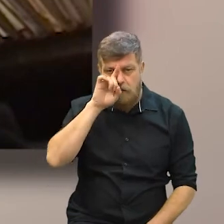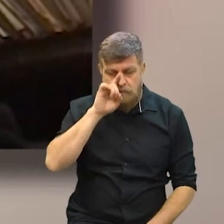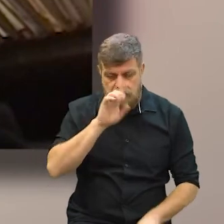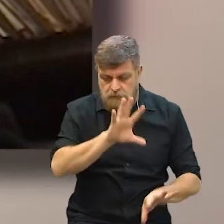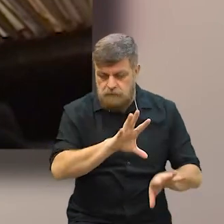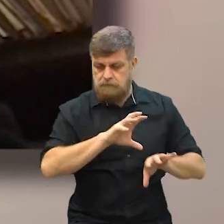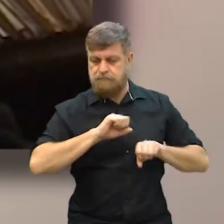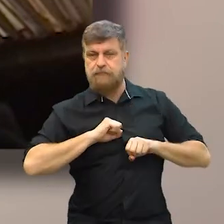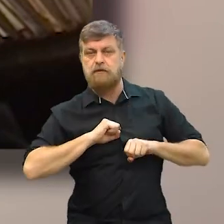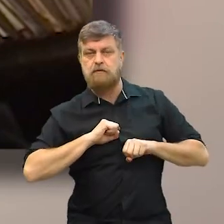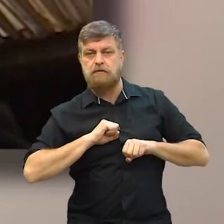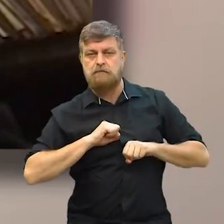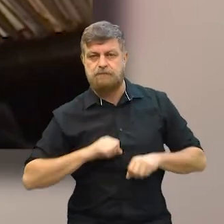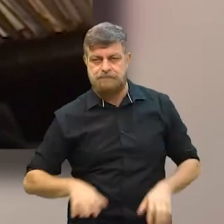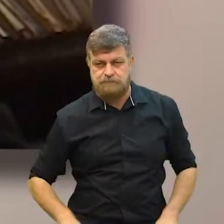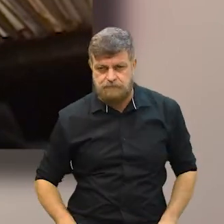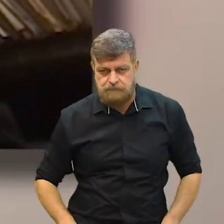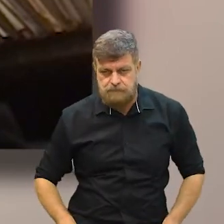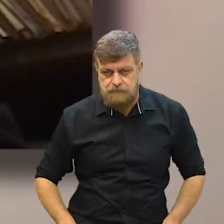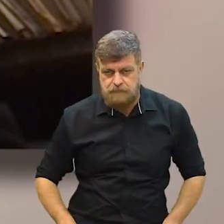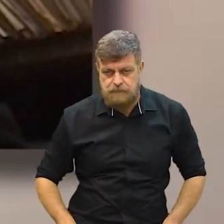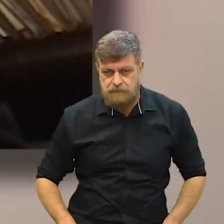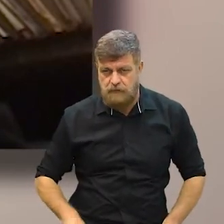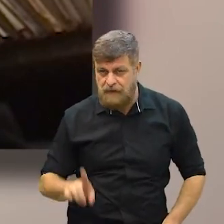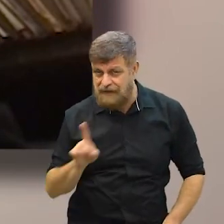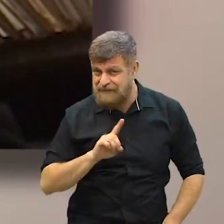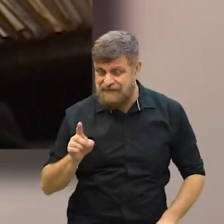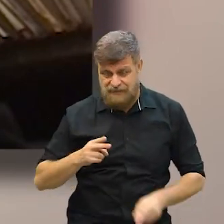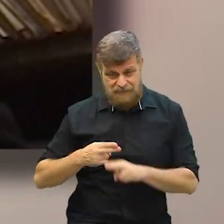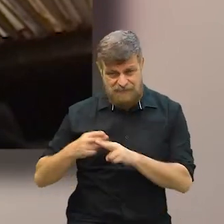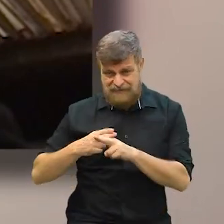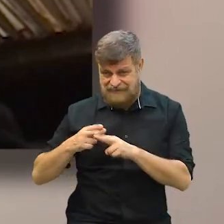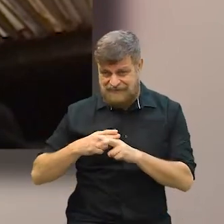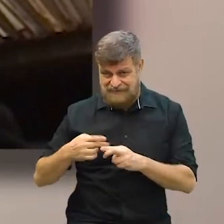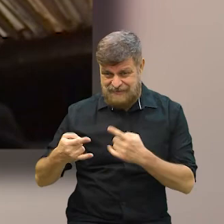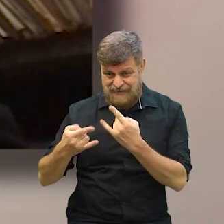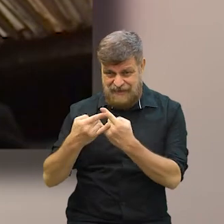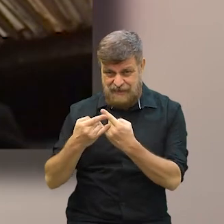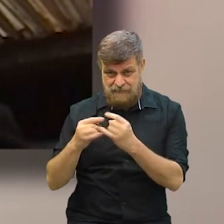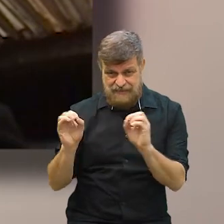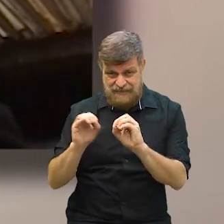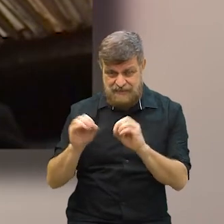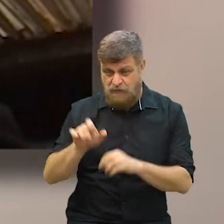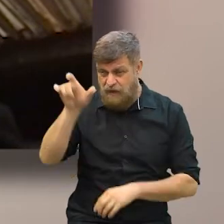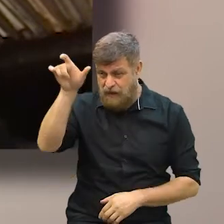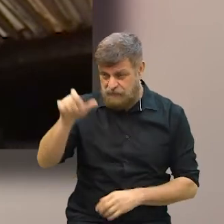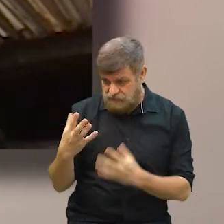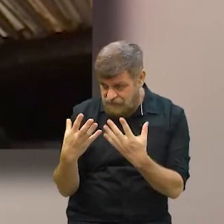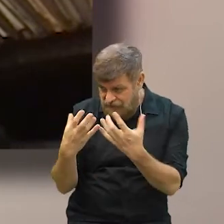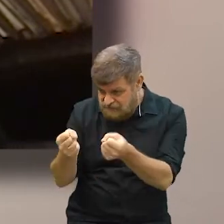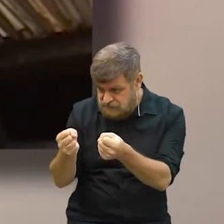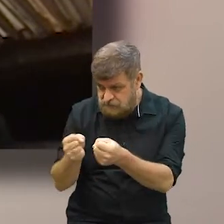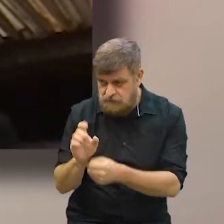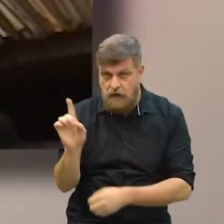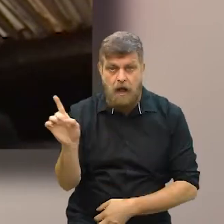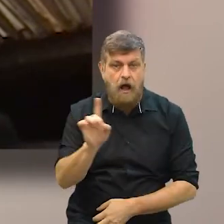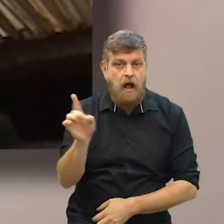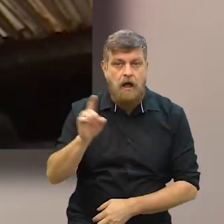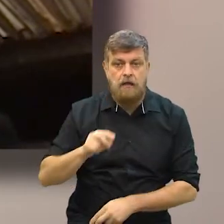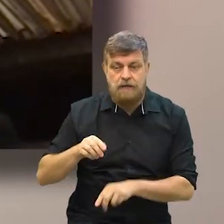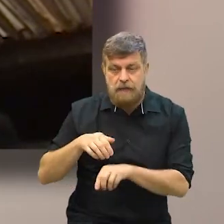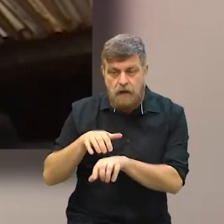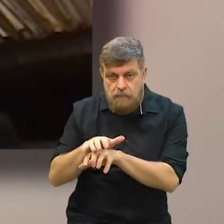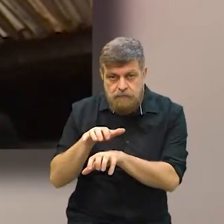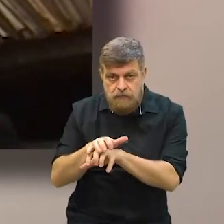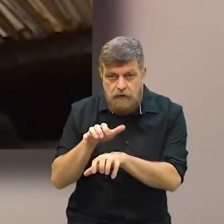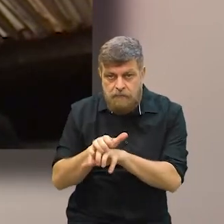de transmissão da doença. Não faça sexo desprotegido com quem tope fazer